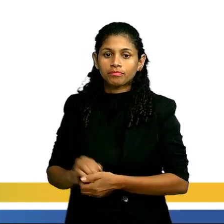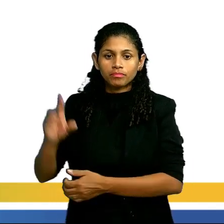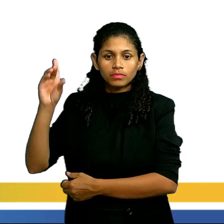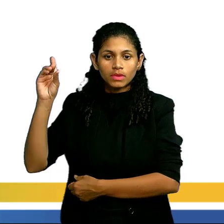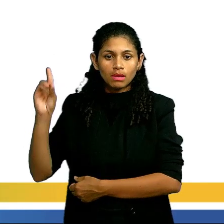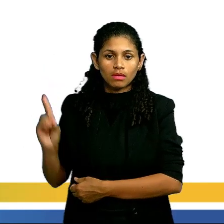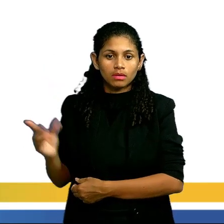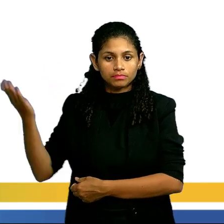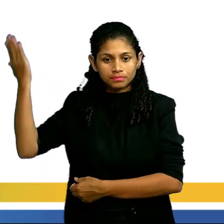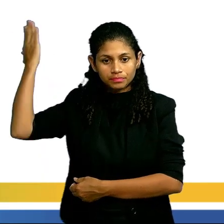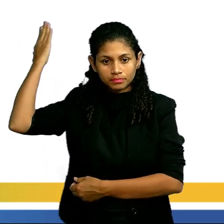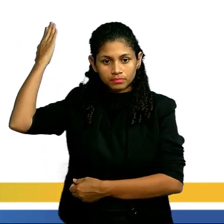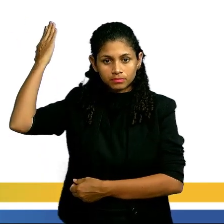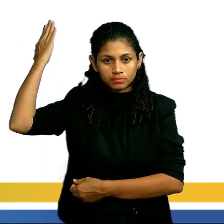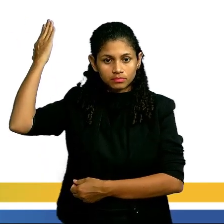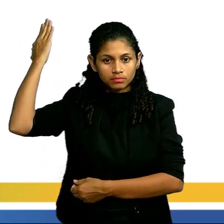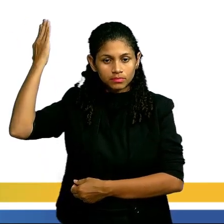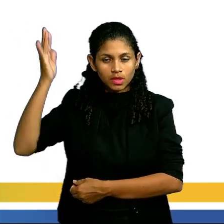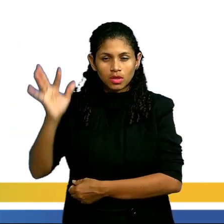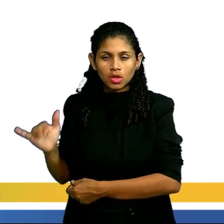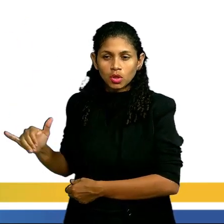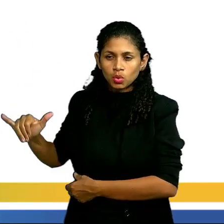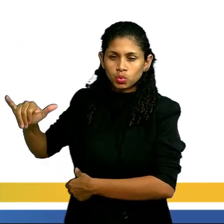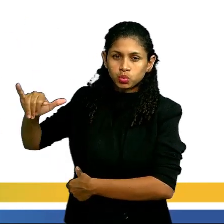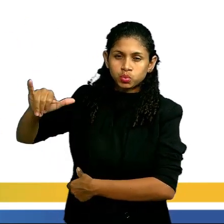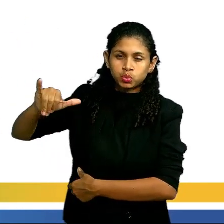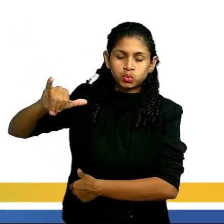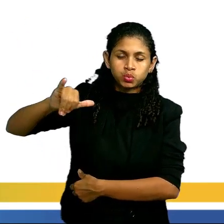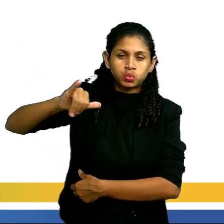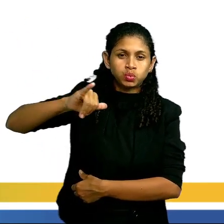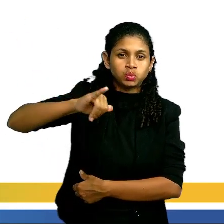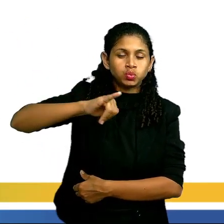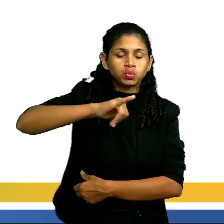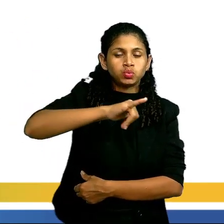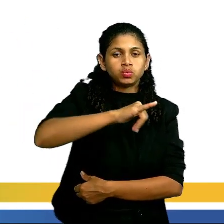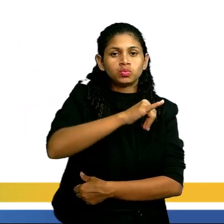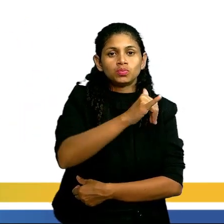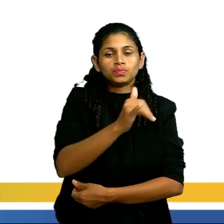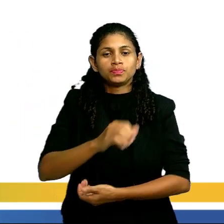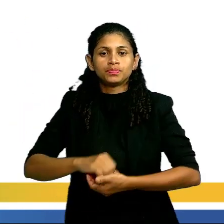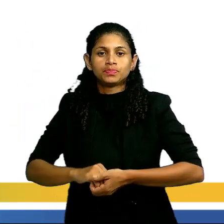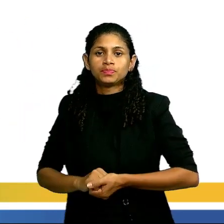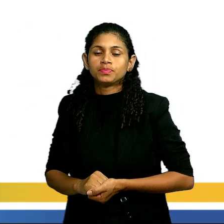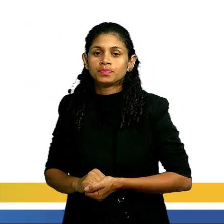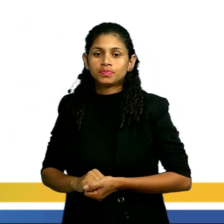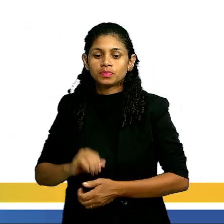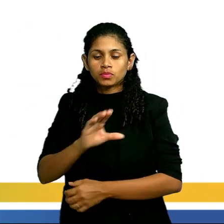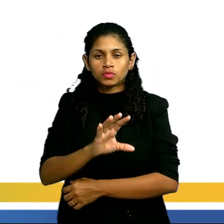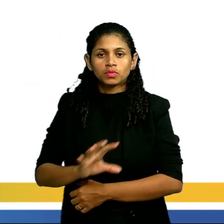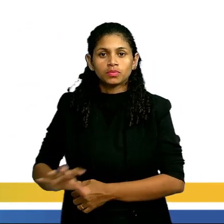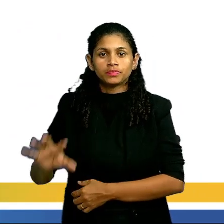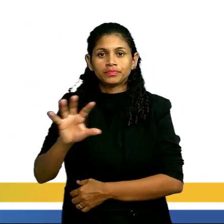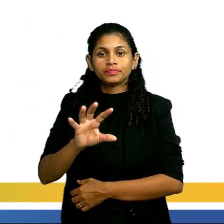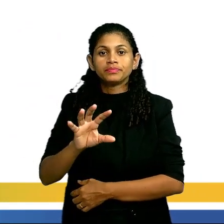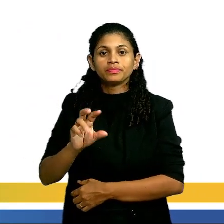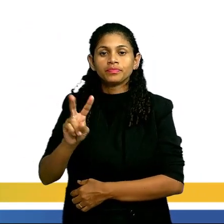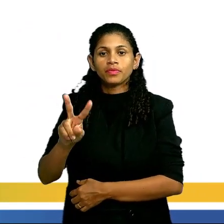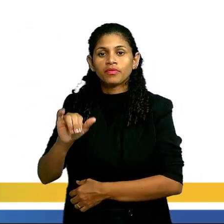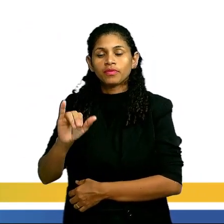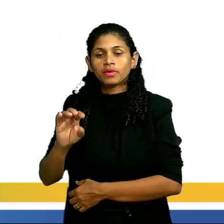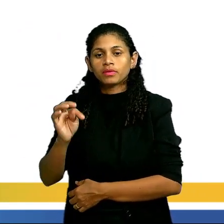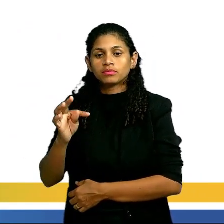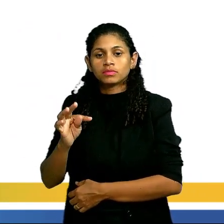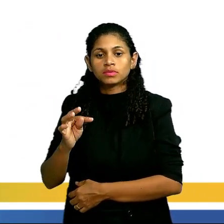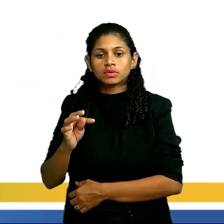aviões, né? Sobrevoando aí o território vietnamita e estão levando uma outra arma química, que